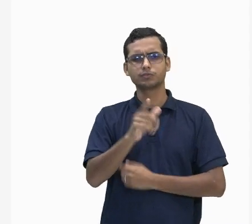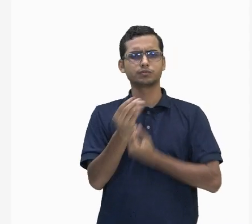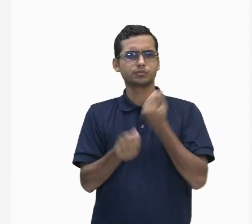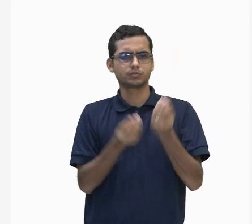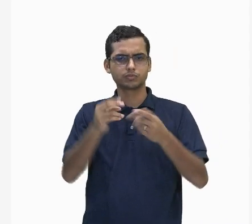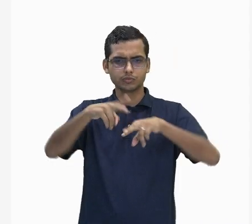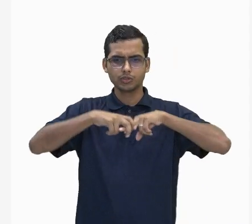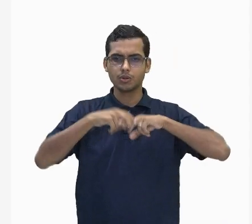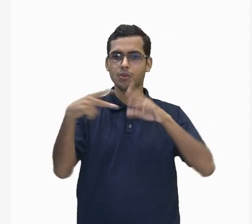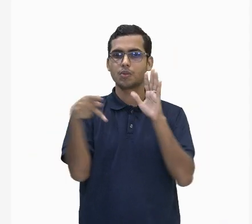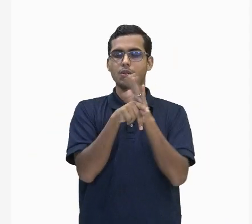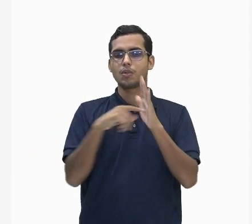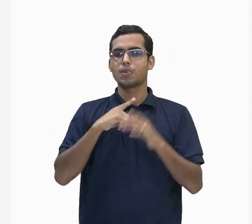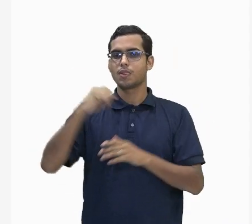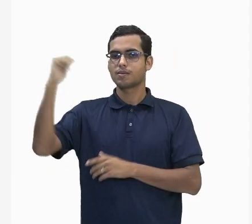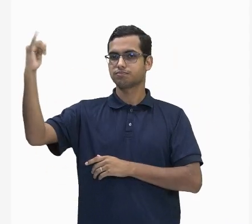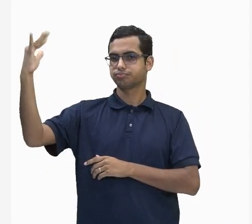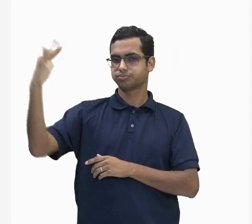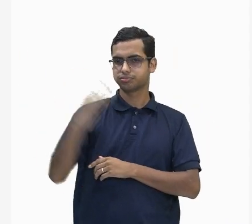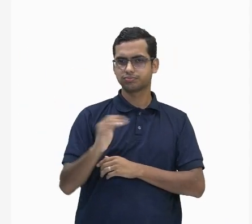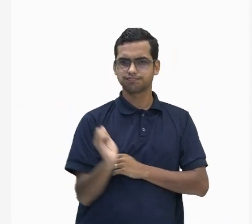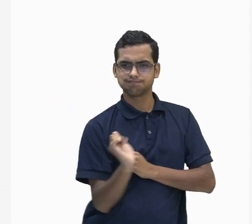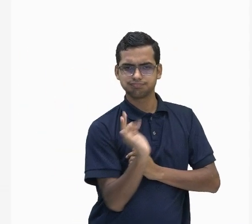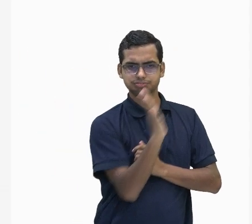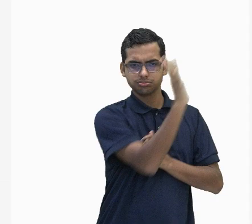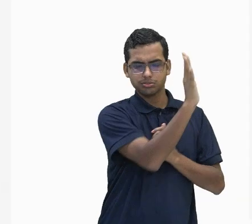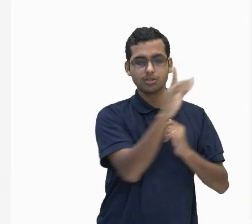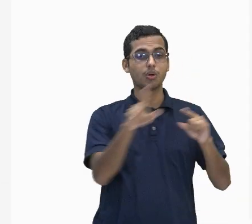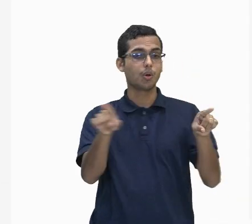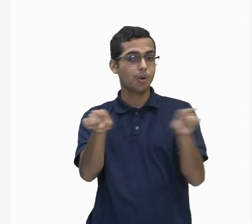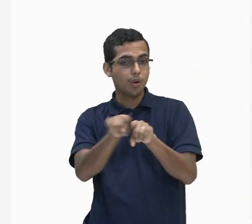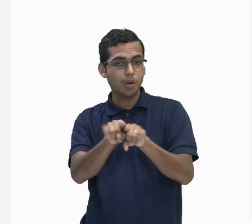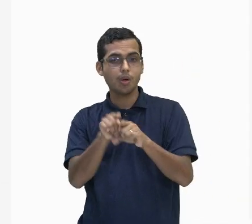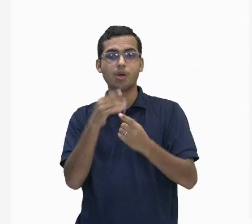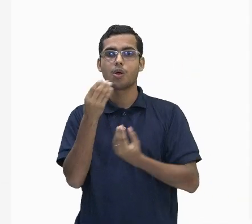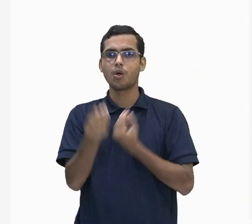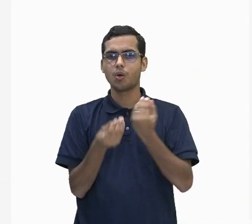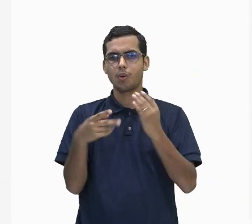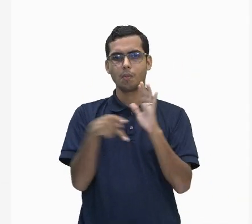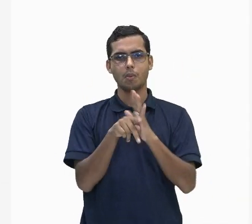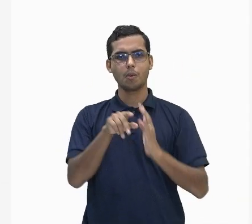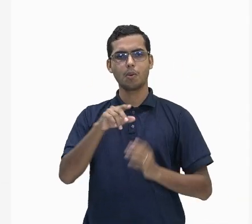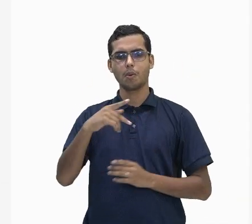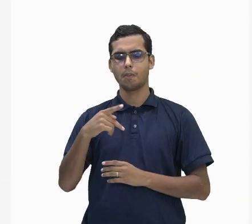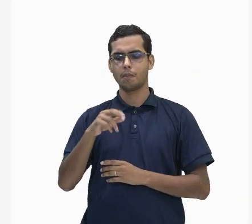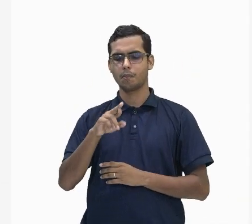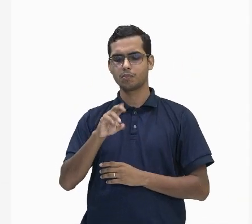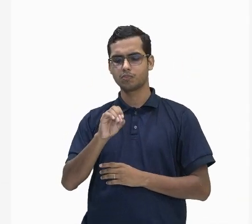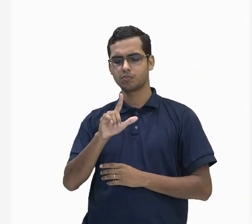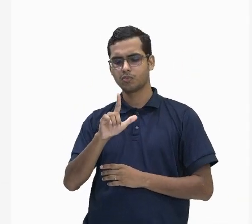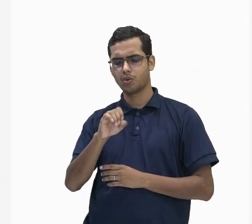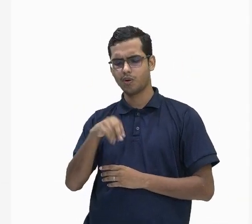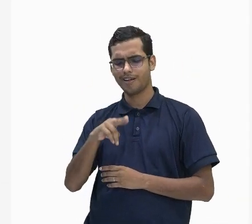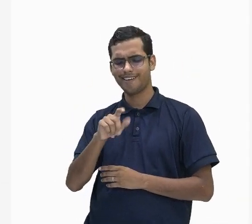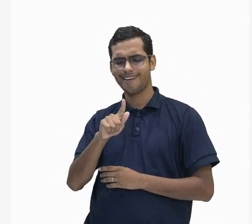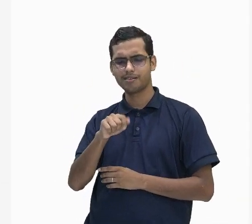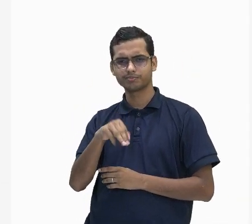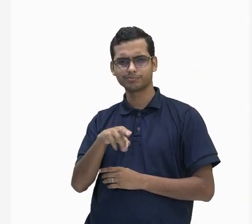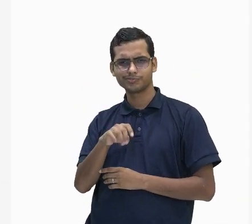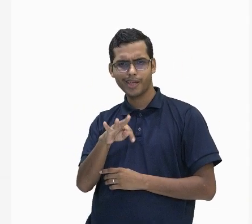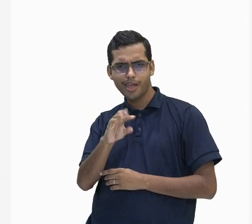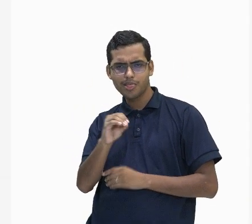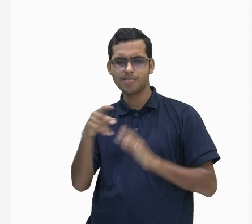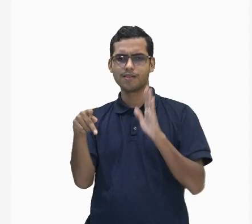pela interseção dos raios, do prolongamento dos raios refletidos, né? Então a imagem se forma atrás do